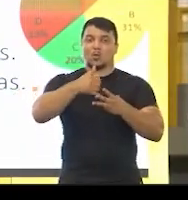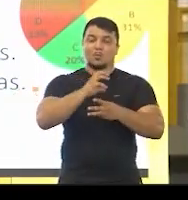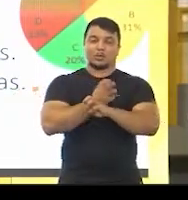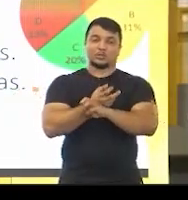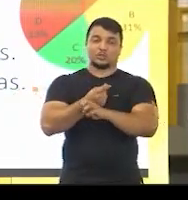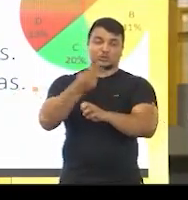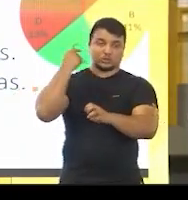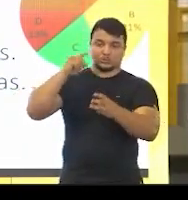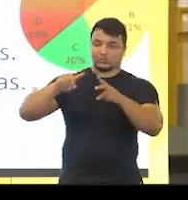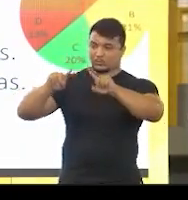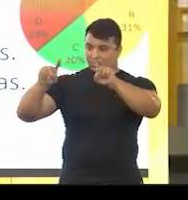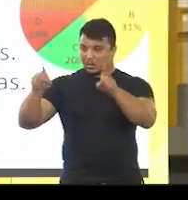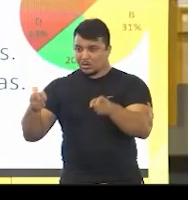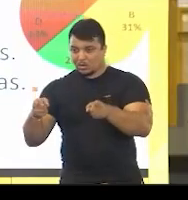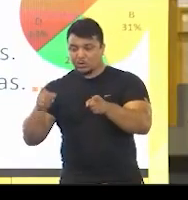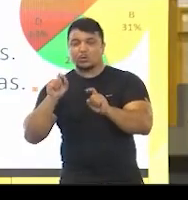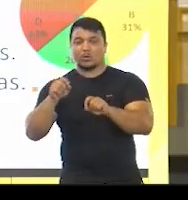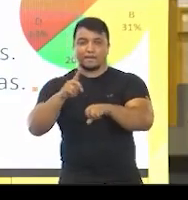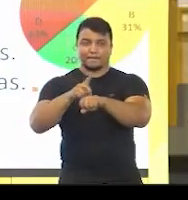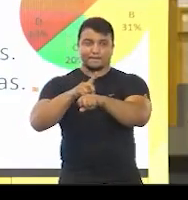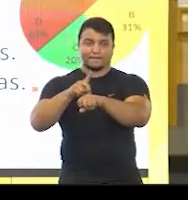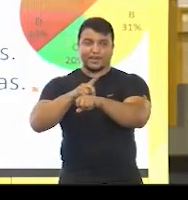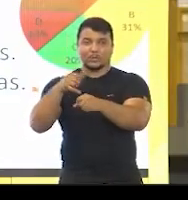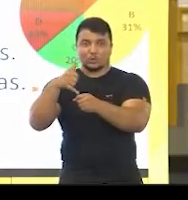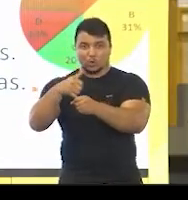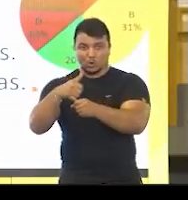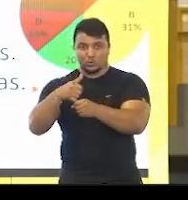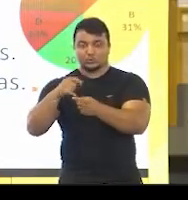Combustíveis fósseis. Entre parênteses,